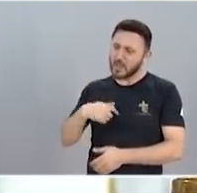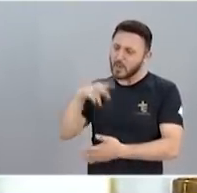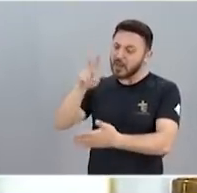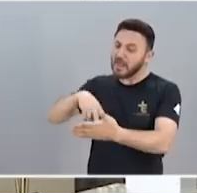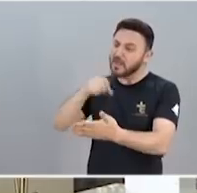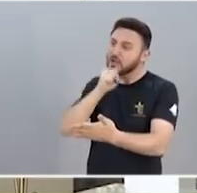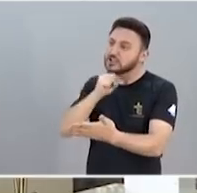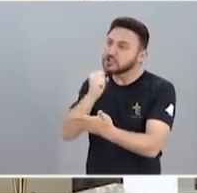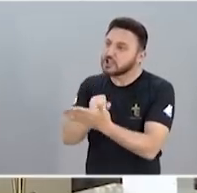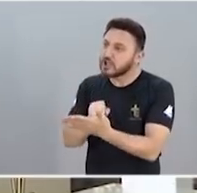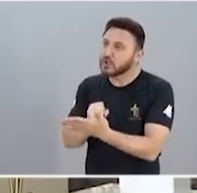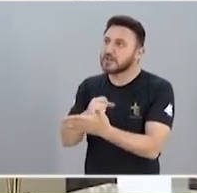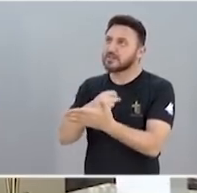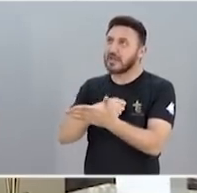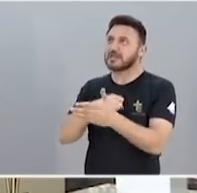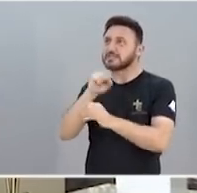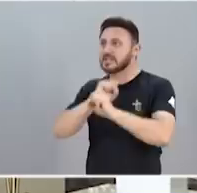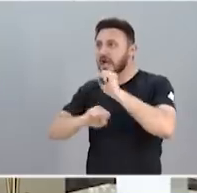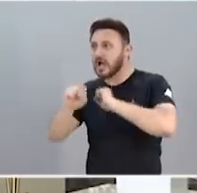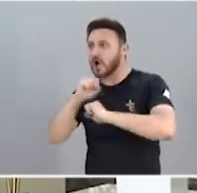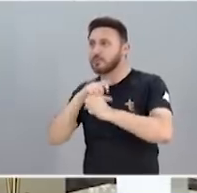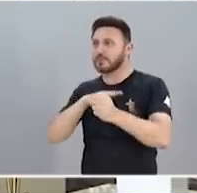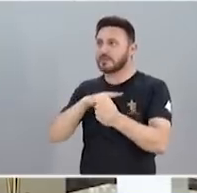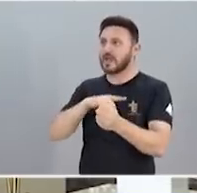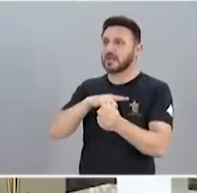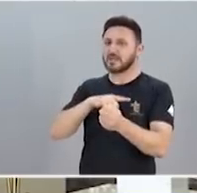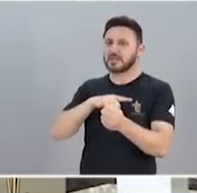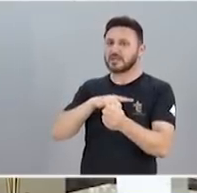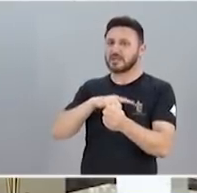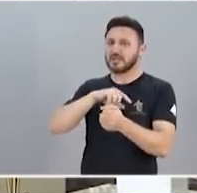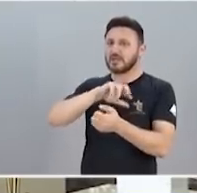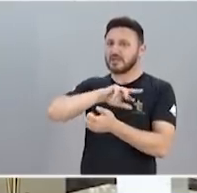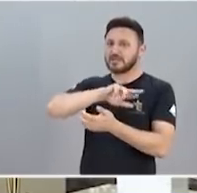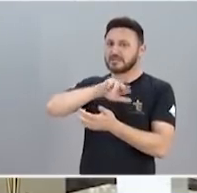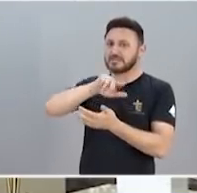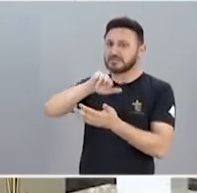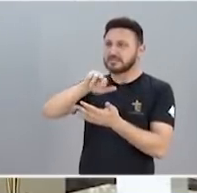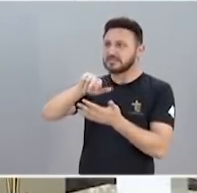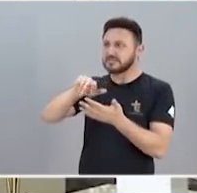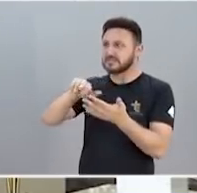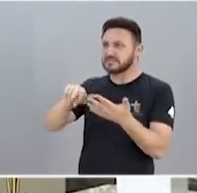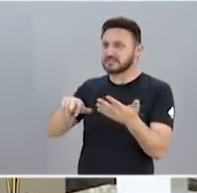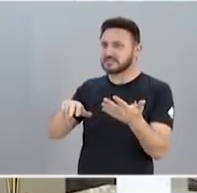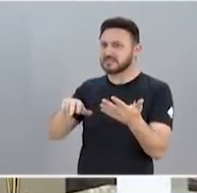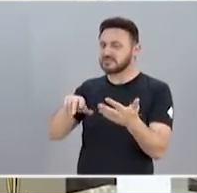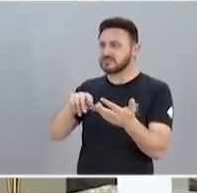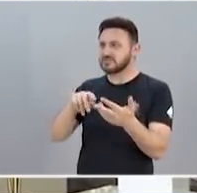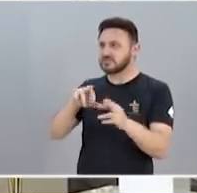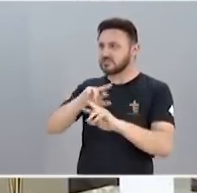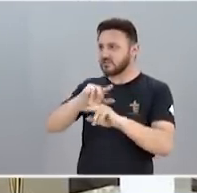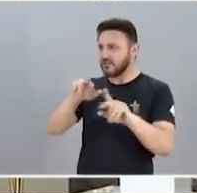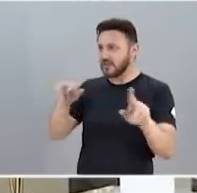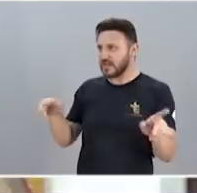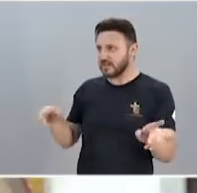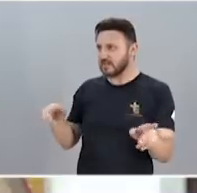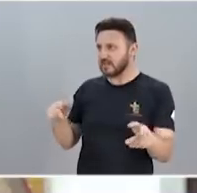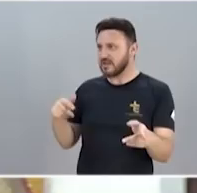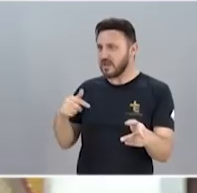Tem certos salmos, e eu rezo 150 por semana, faz parte do meu